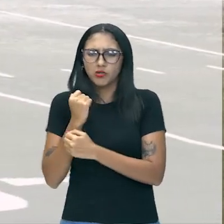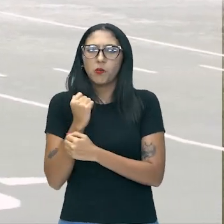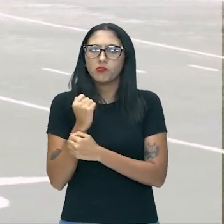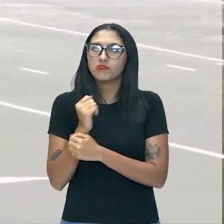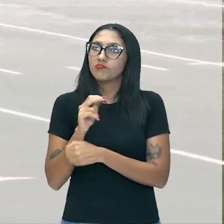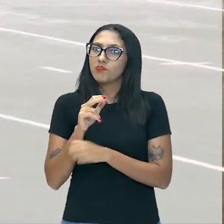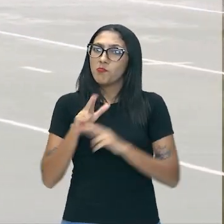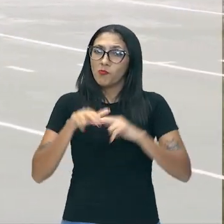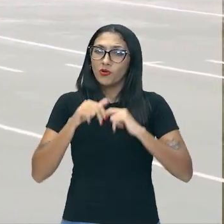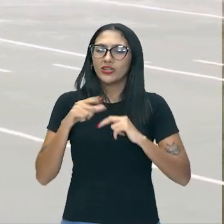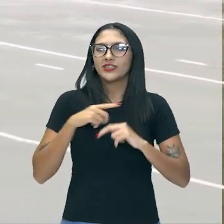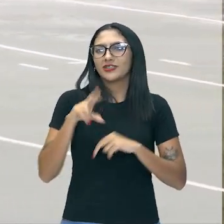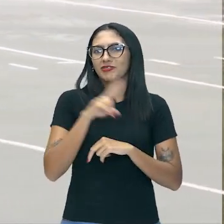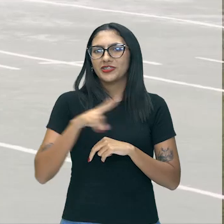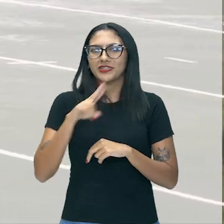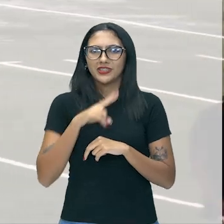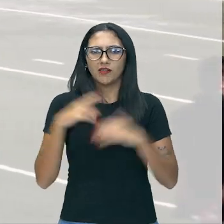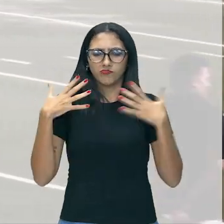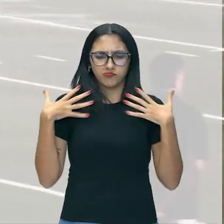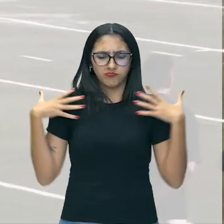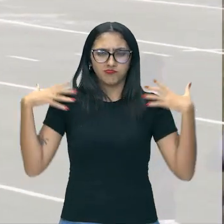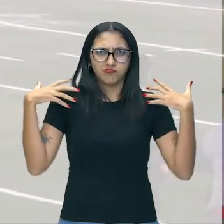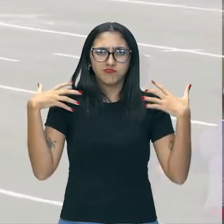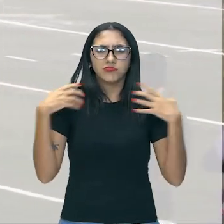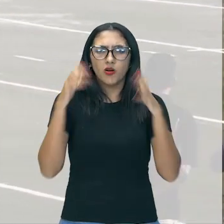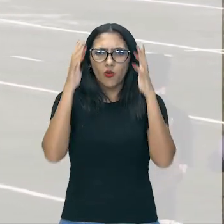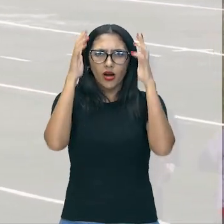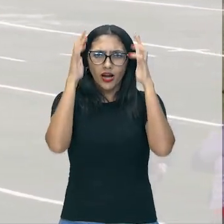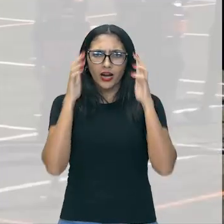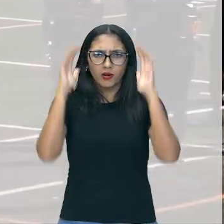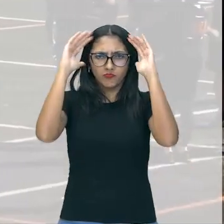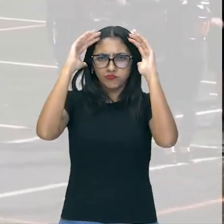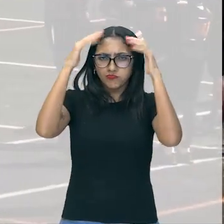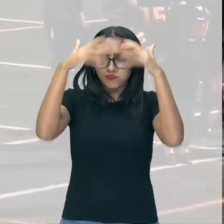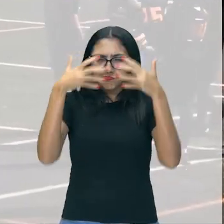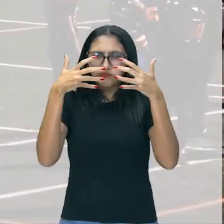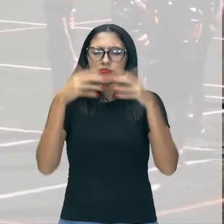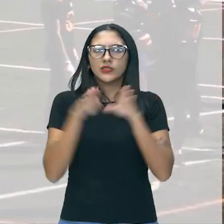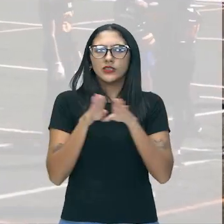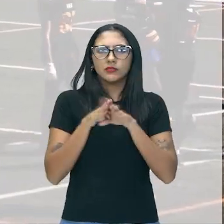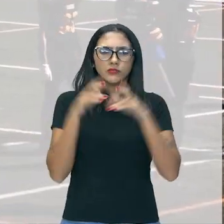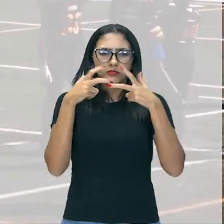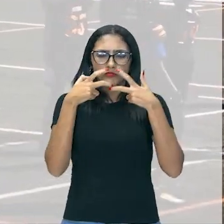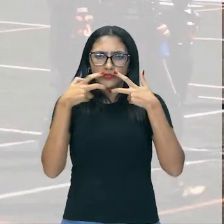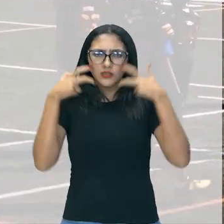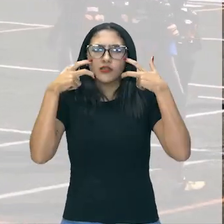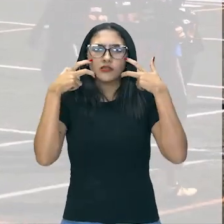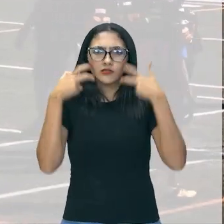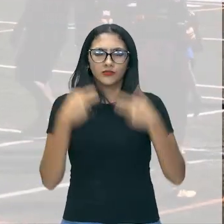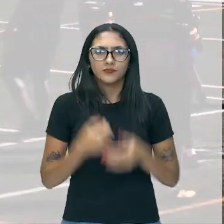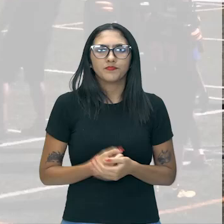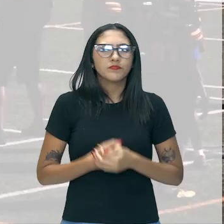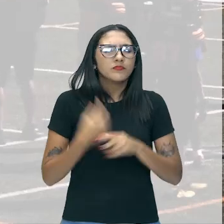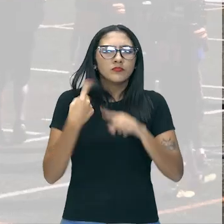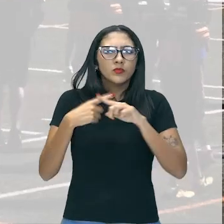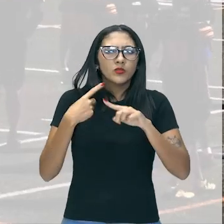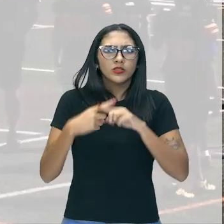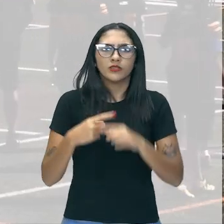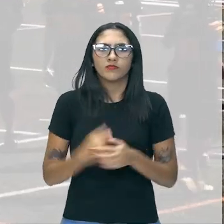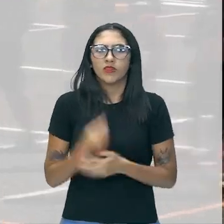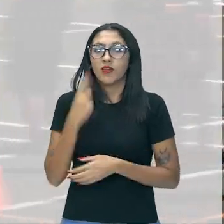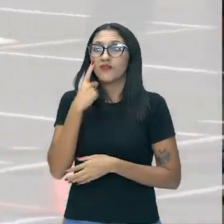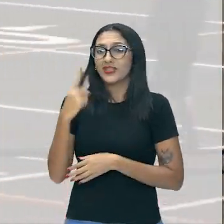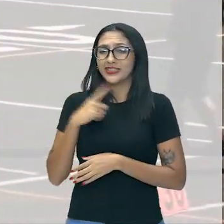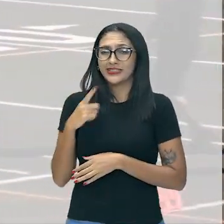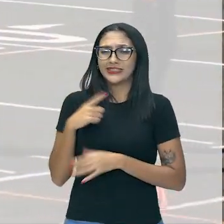essa vestimenta, né, com essas ombreiras, o capacete, o protetor bucal, porque durante, né, esse